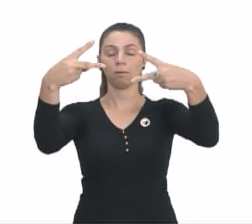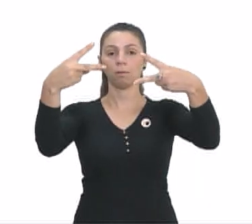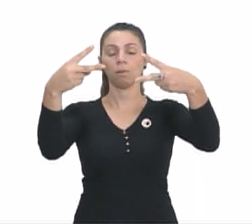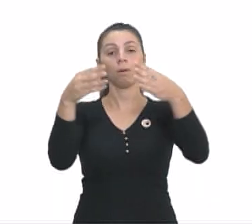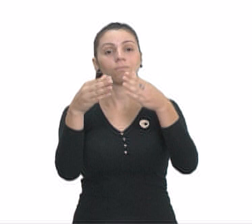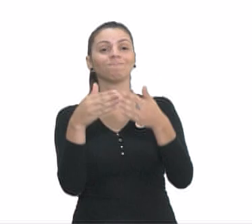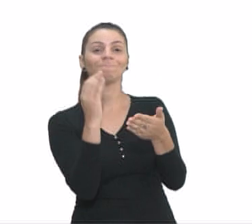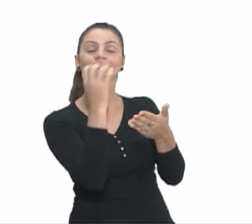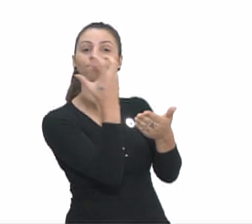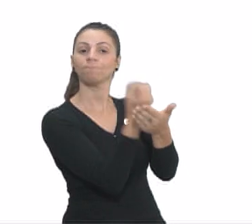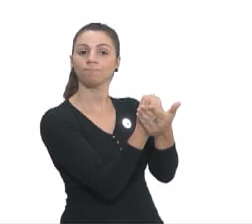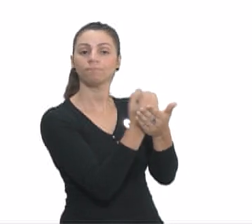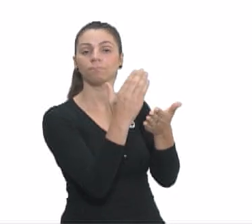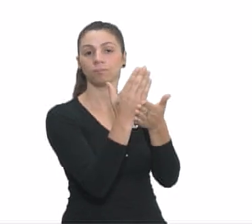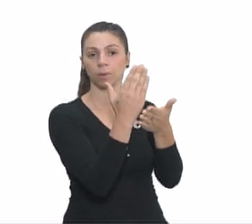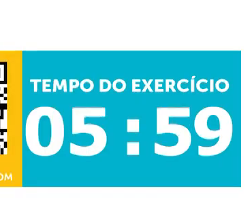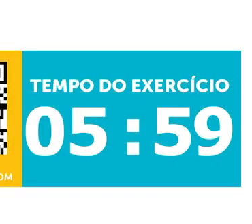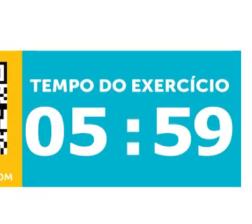seu caderno.